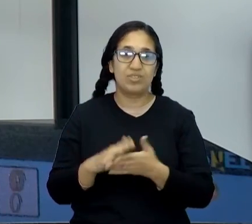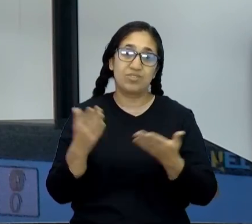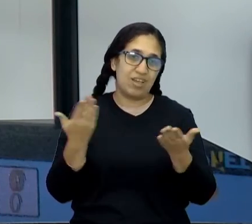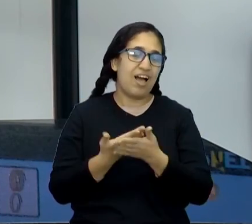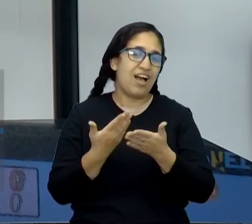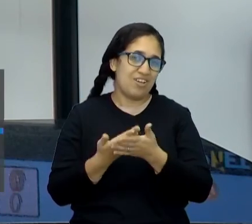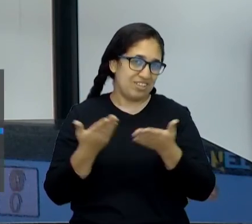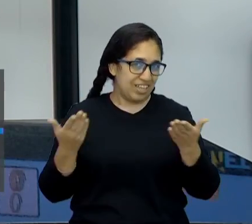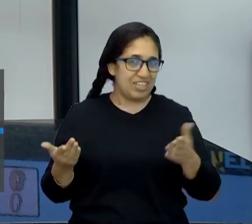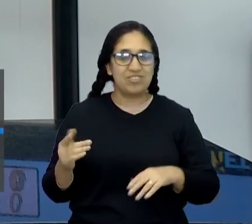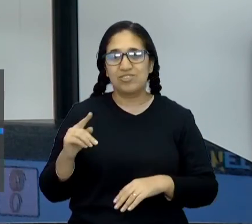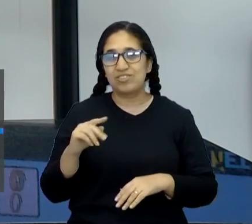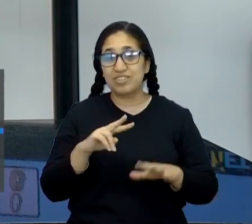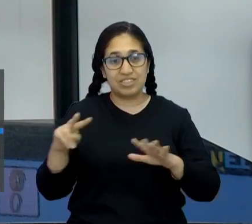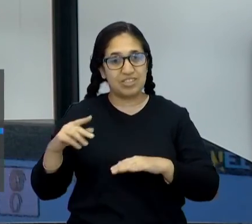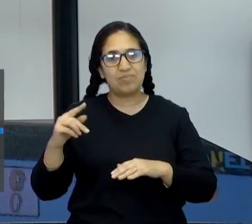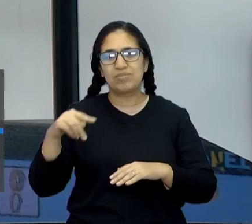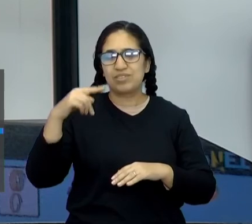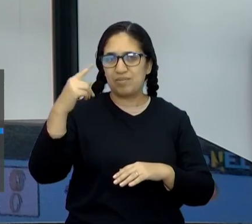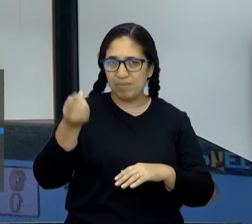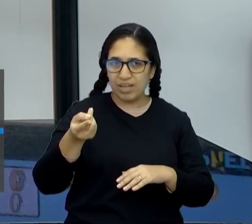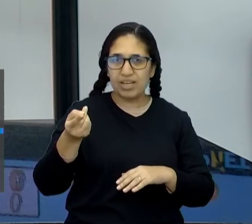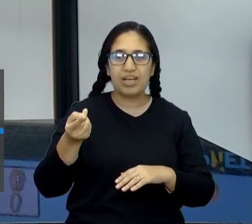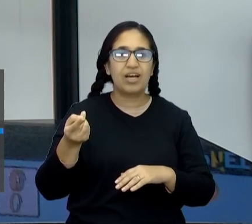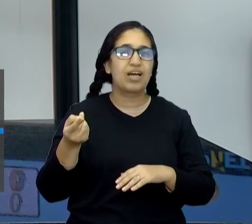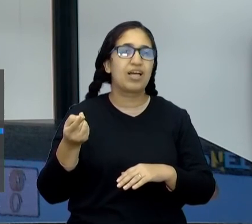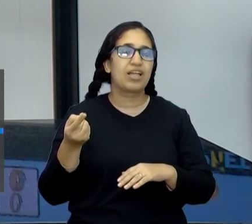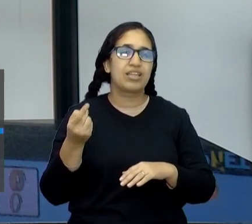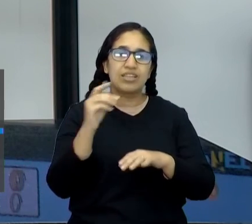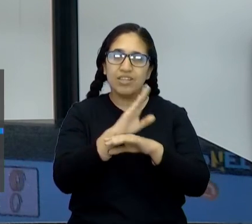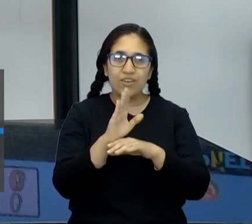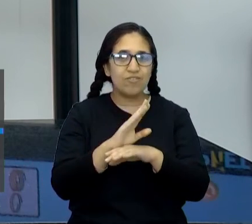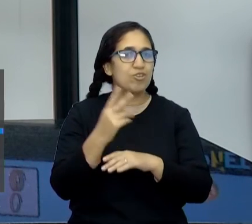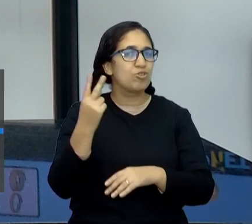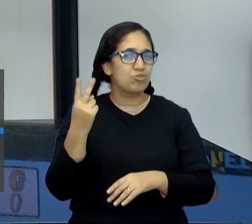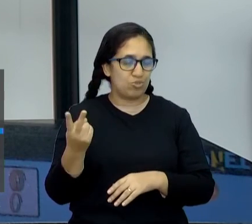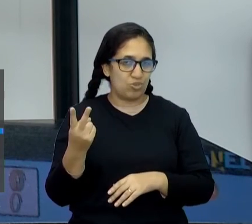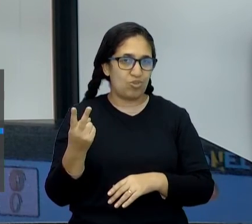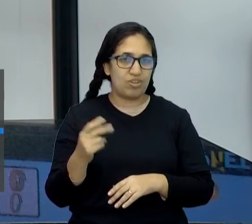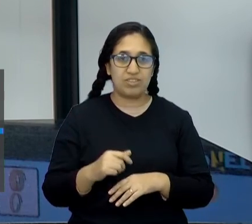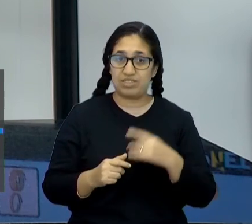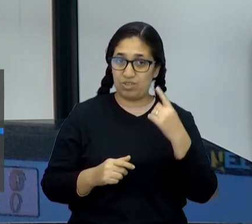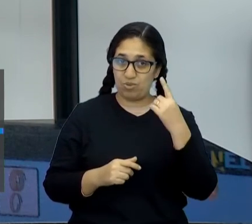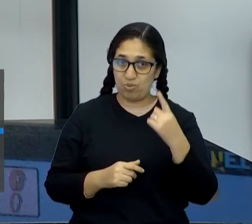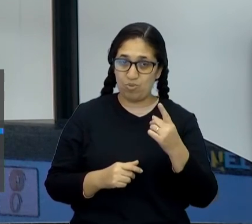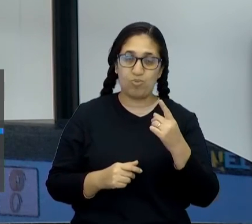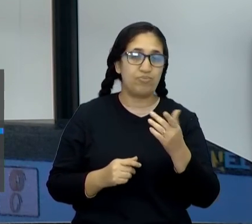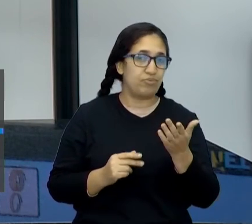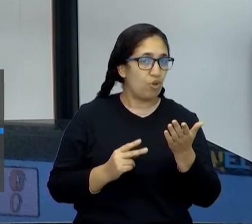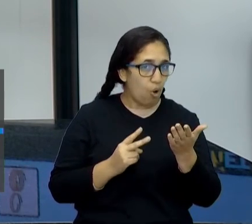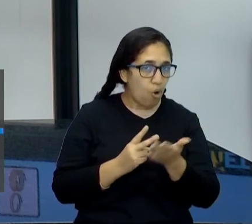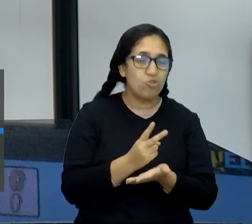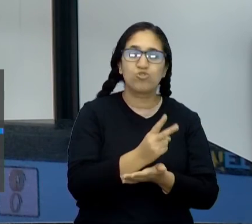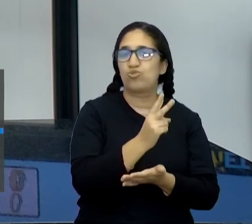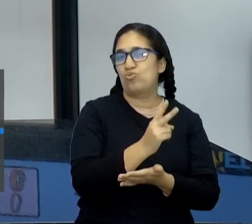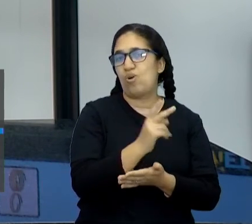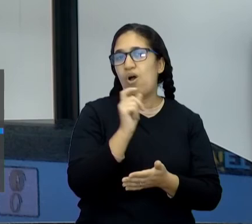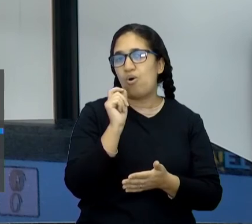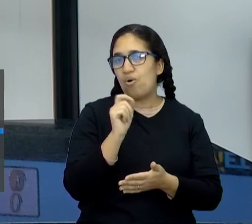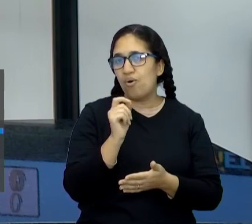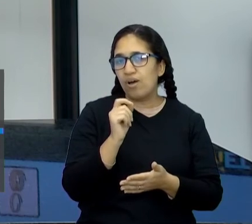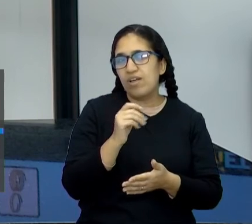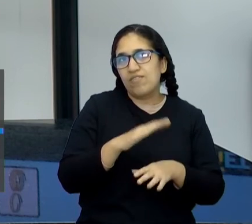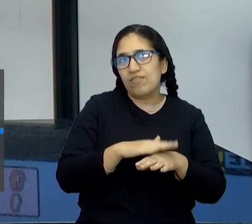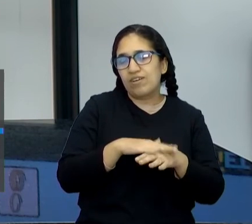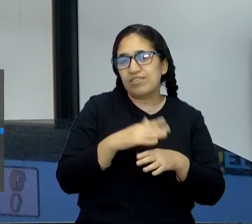de hoje é isso. Na próxima semana, a gente vai fazer mais 2 vídeos. E um vídeo a gente vai continuar falando, a gente vai tentar fazer